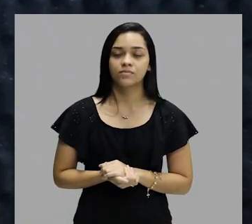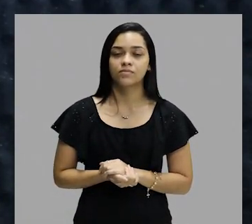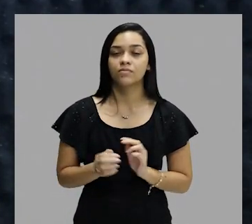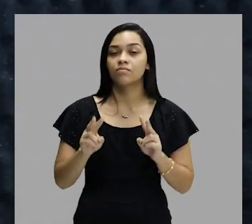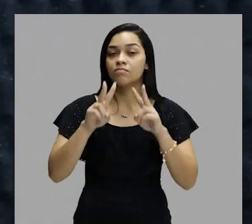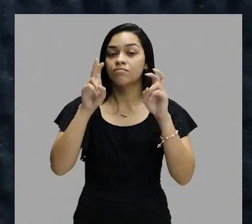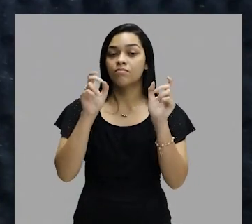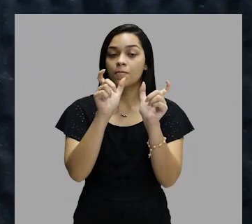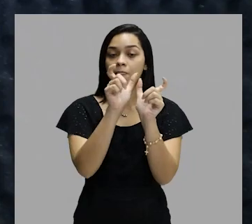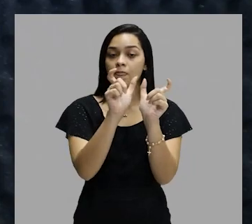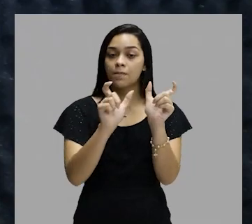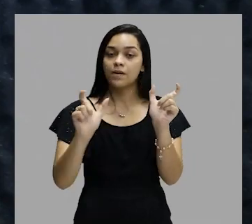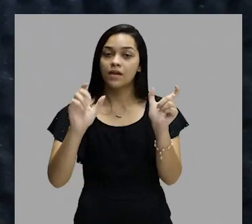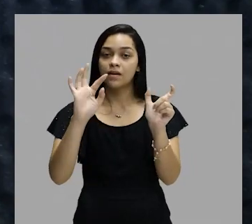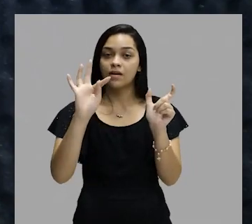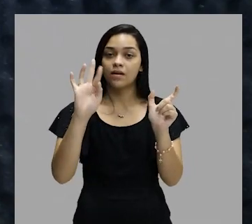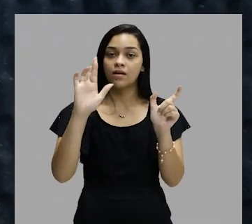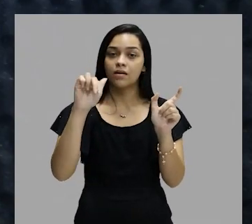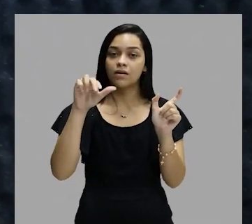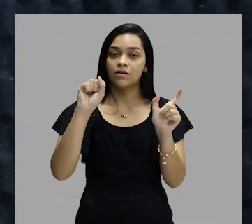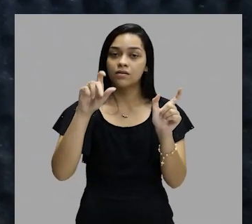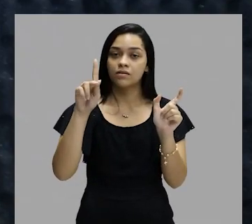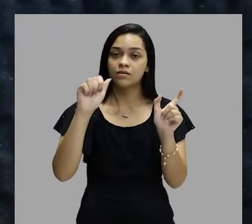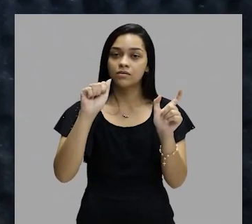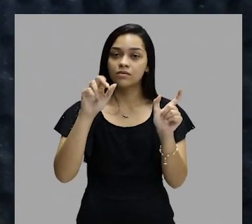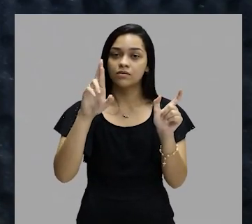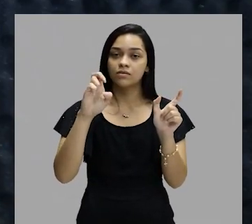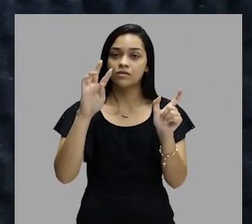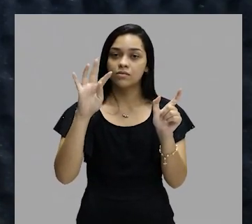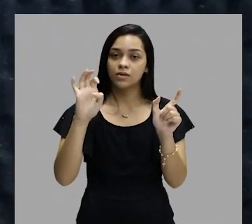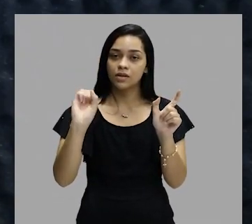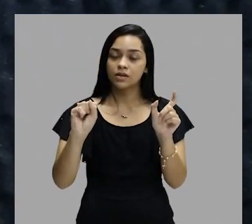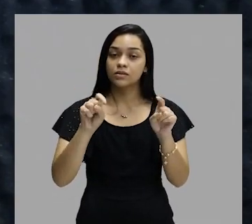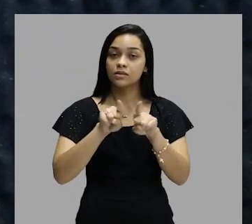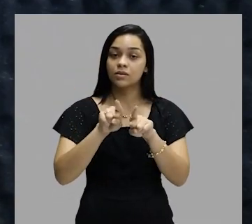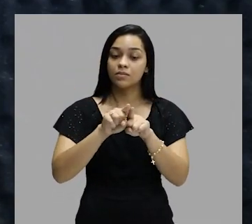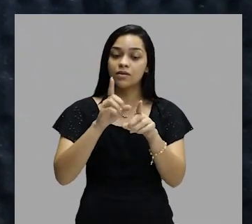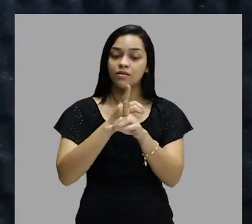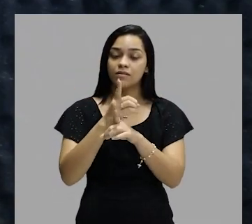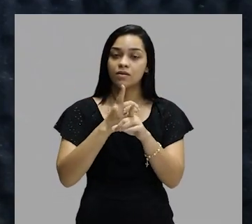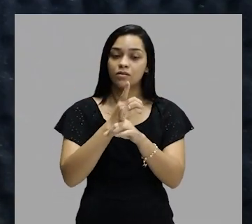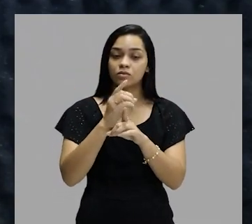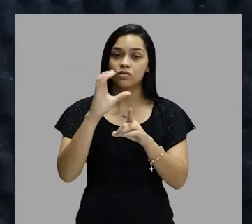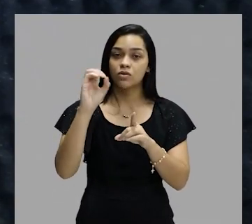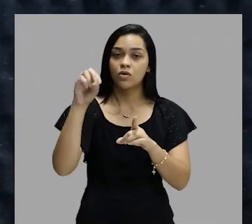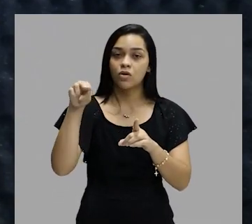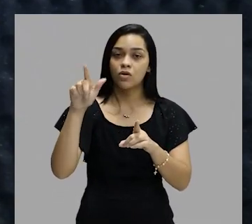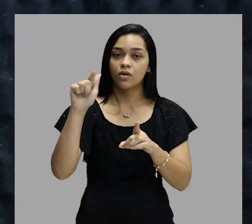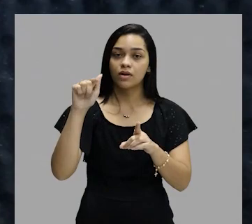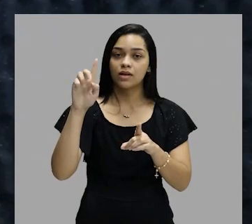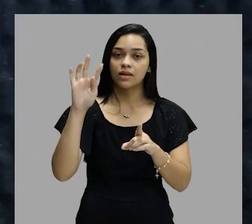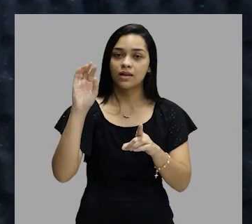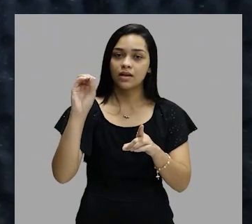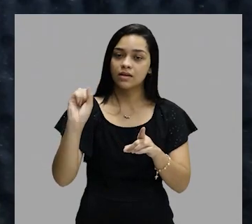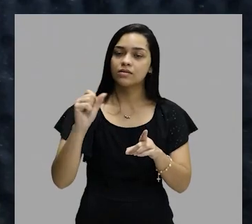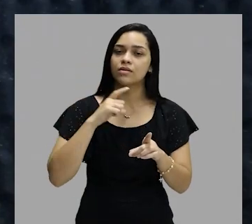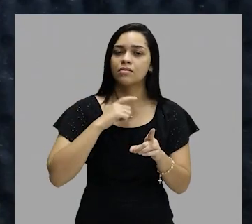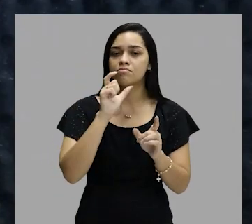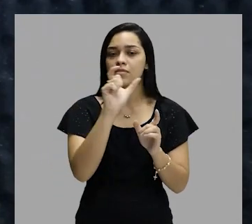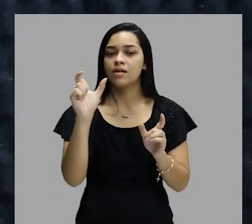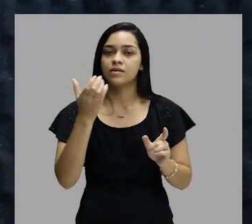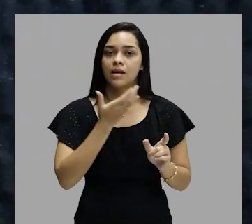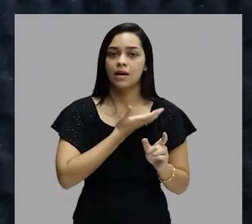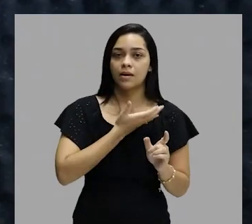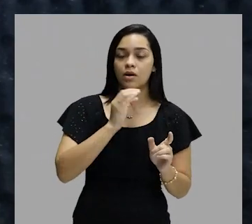de palavras transparentes e falsos cognatos. Tá? As palavras transparentes, a gente também chama de palavras amigas